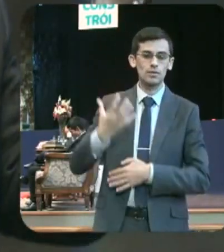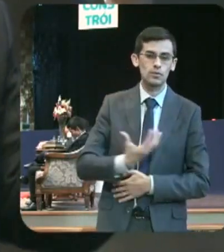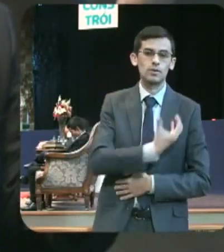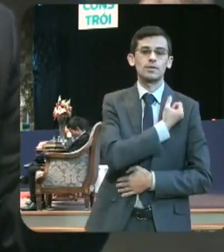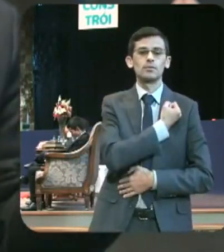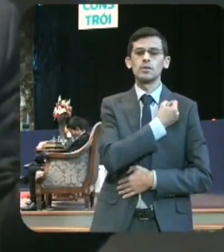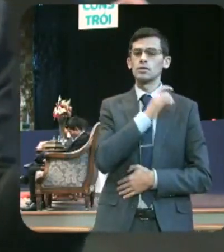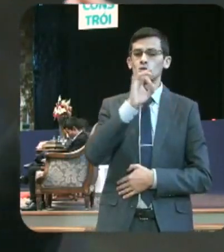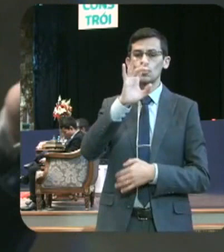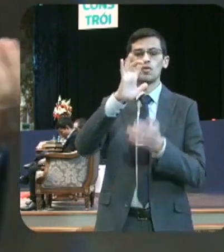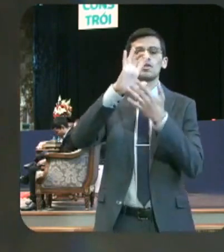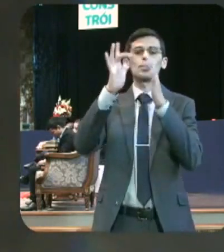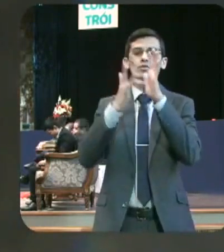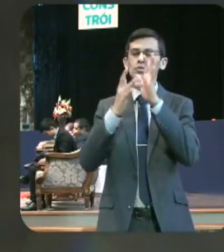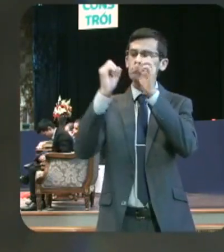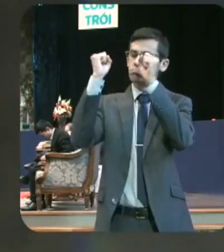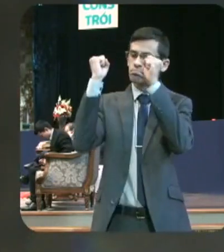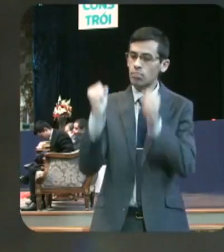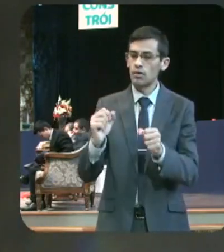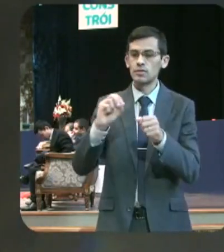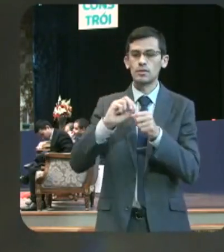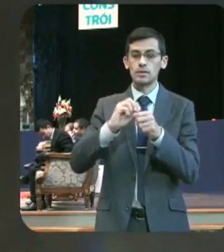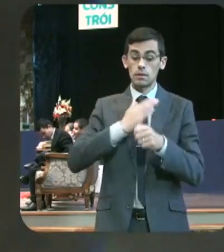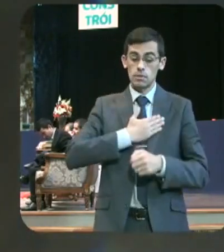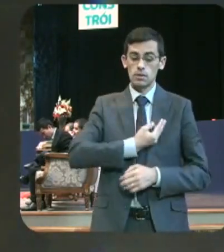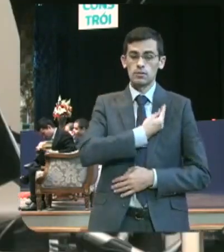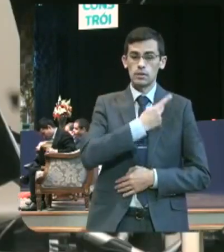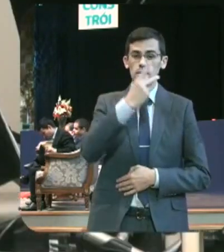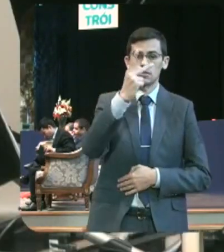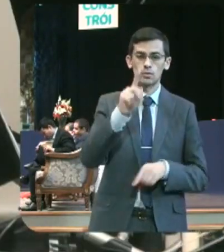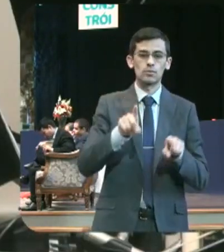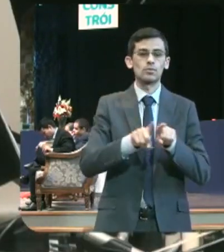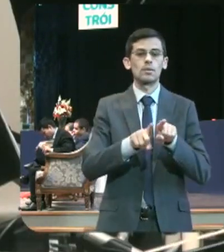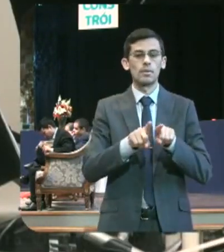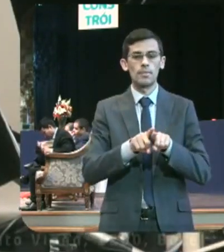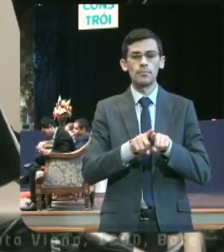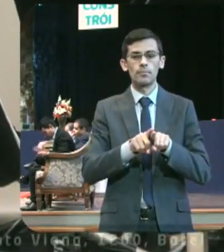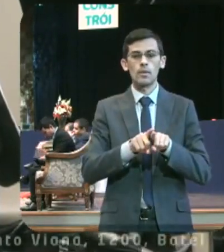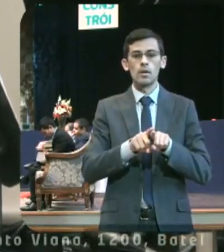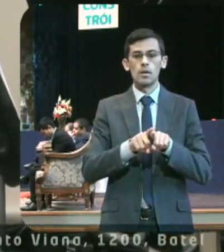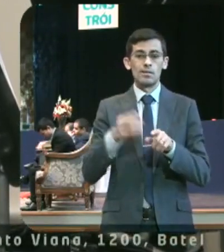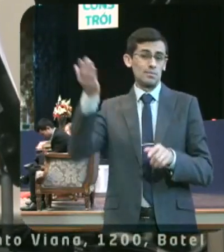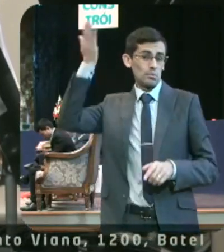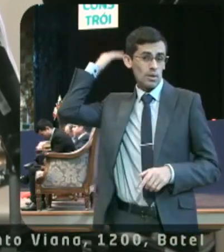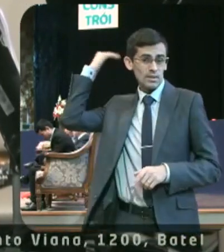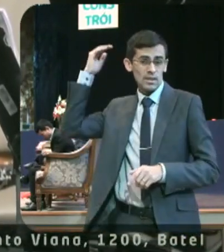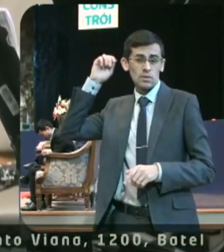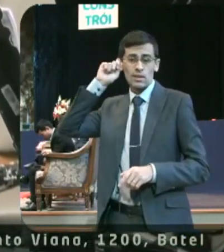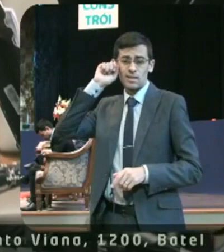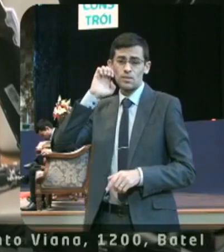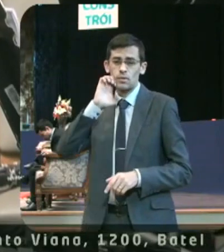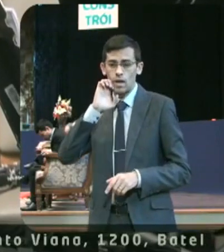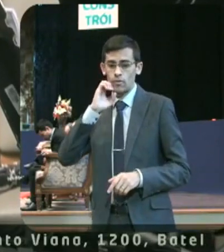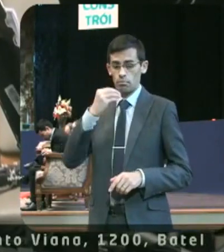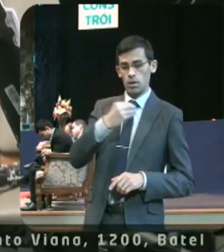a obra que Jesus veio fazer, uma obra que, quando Adão e Eva